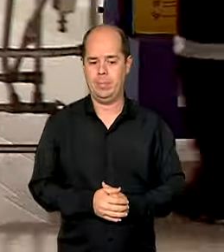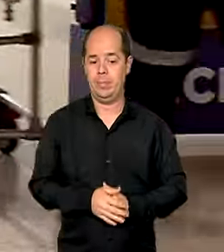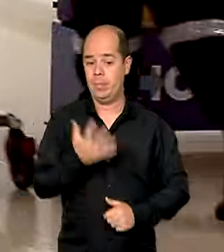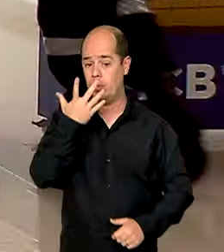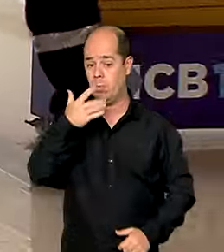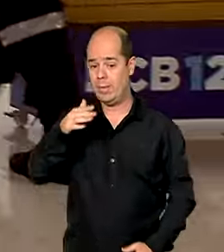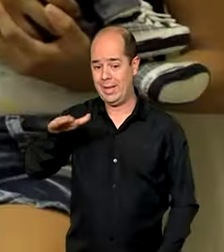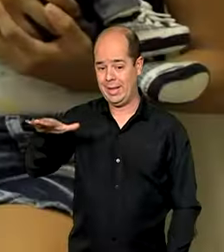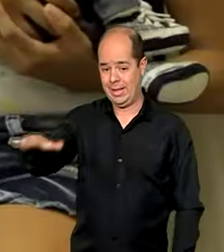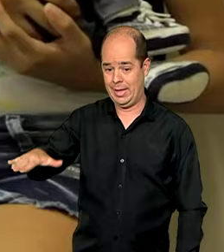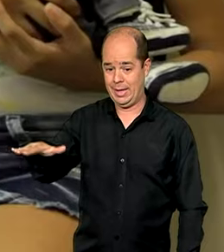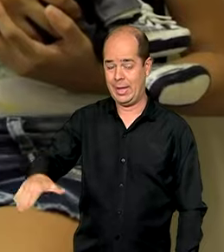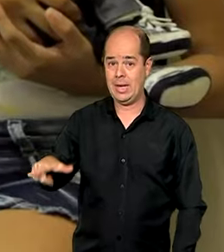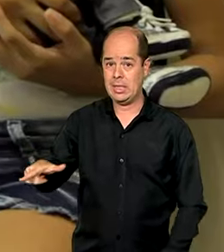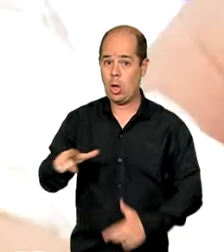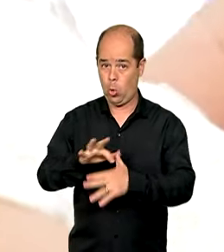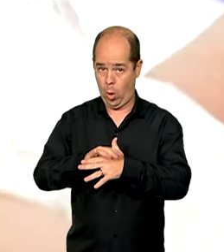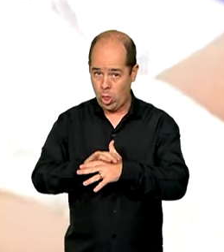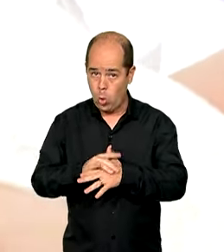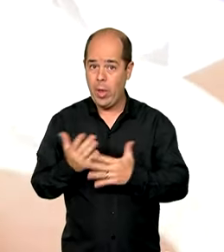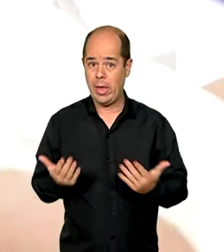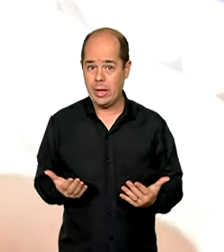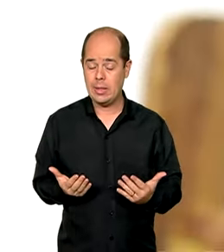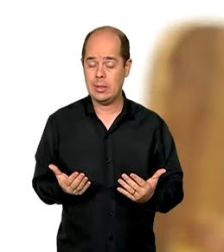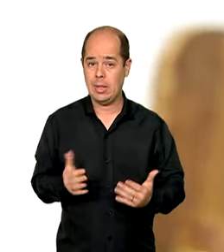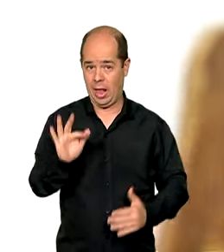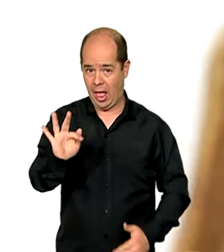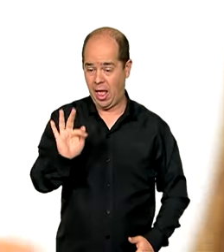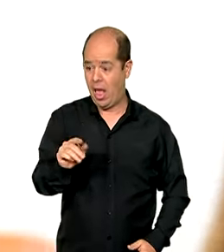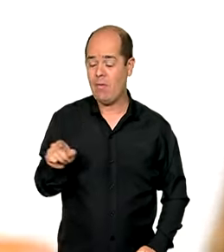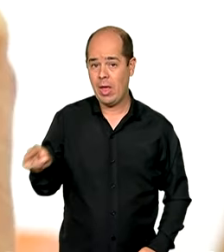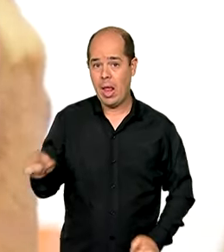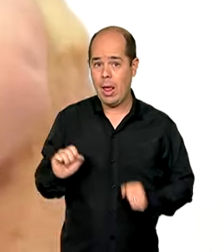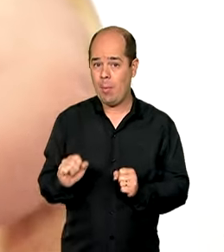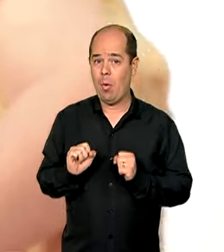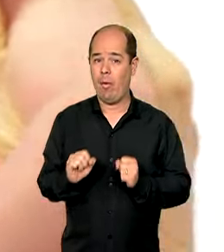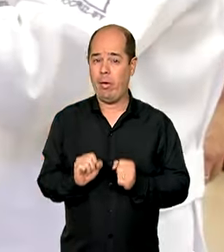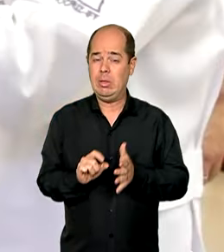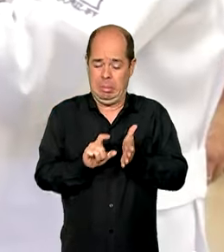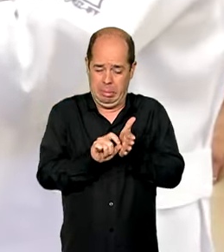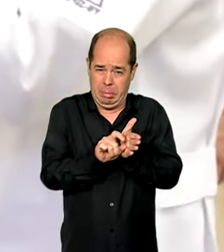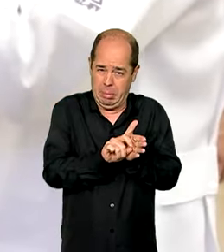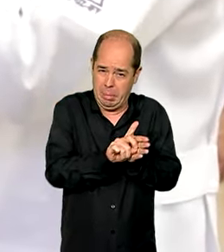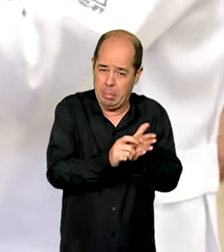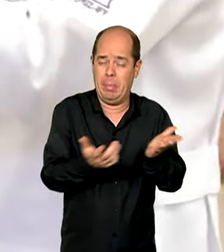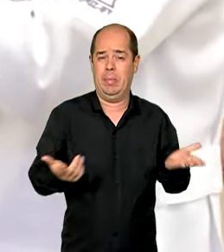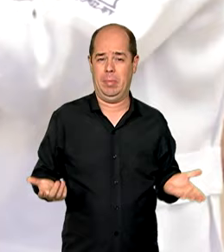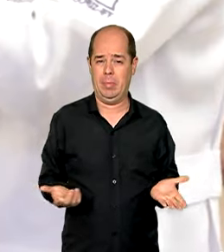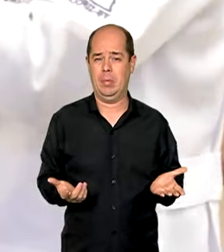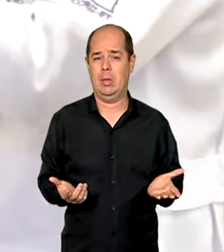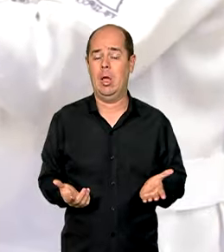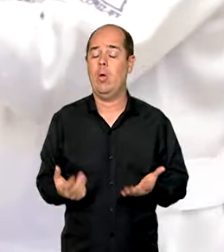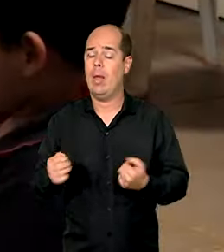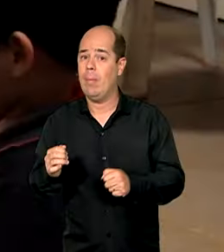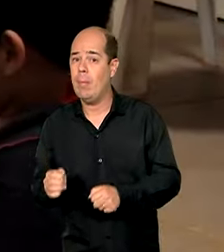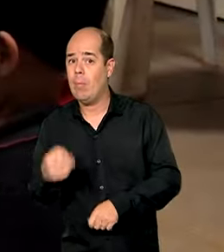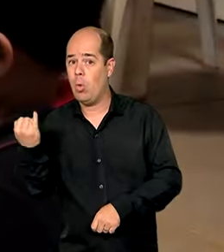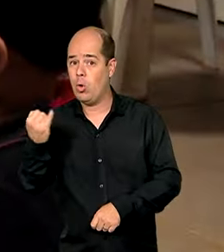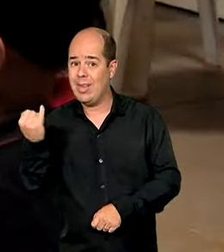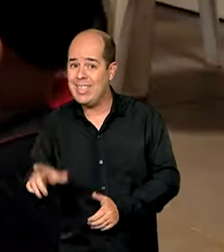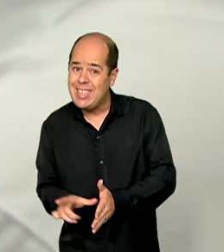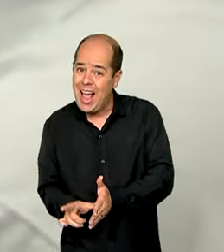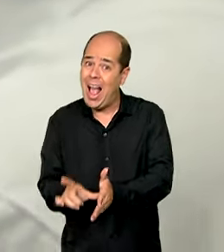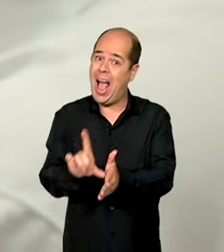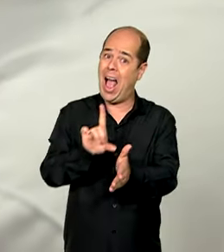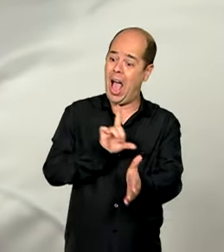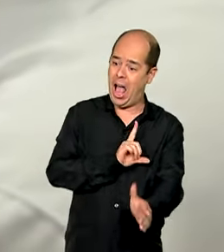a infecções. Daí a preocupação do Ministério da Saúde em detectar a doença o mais precoce possível,